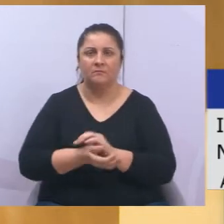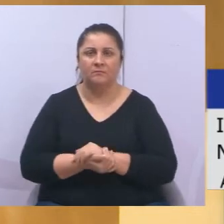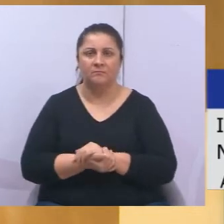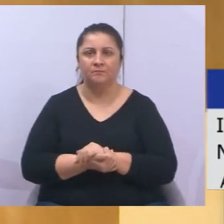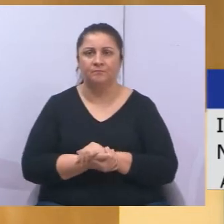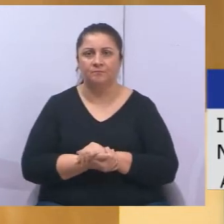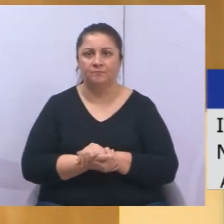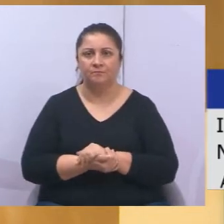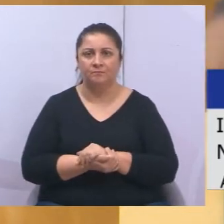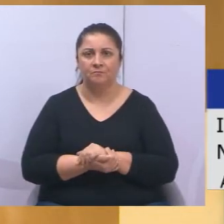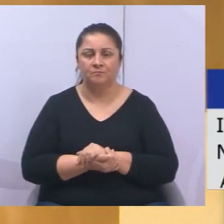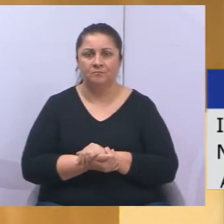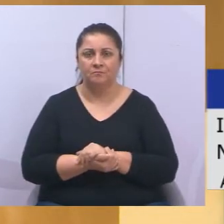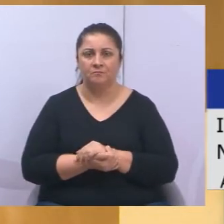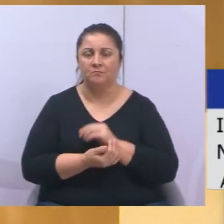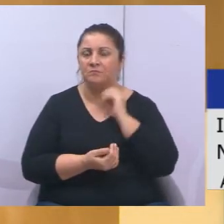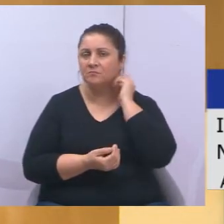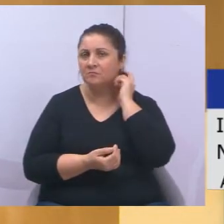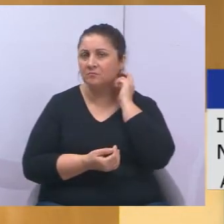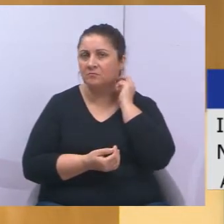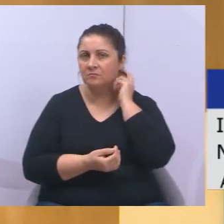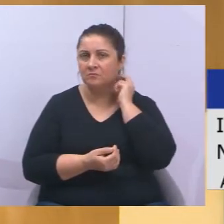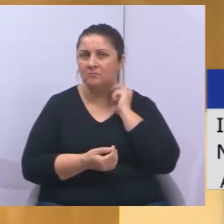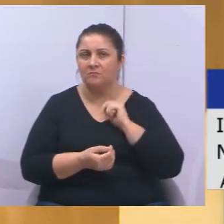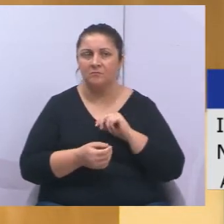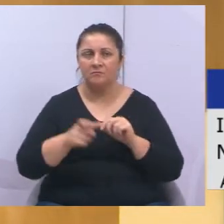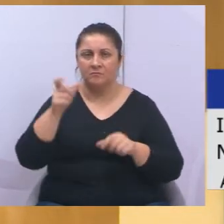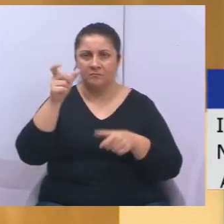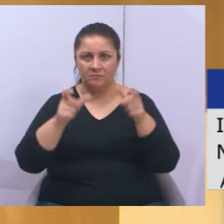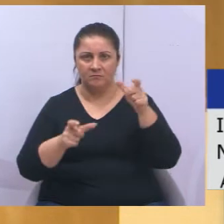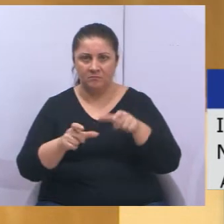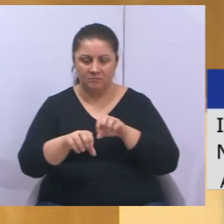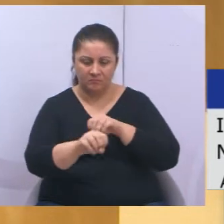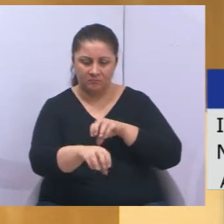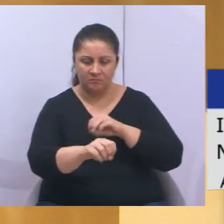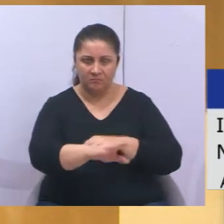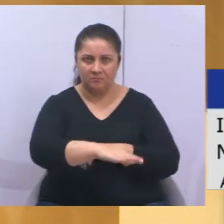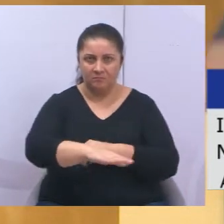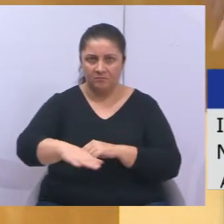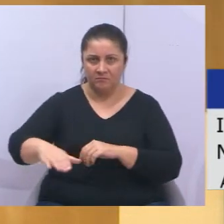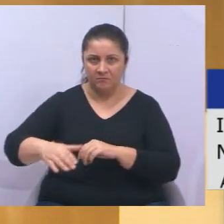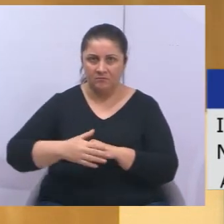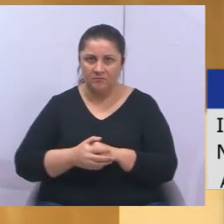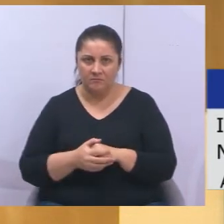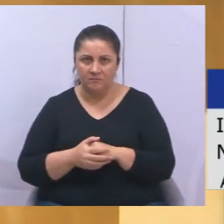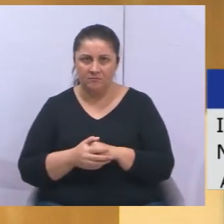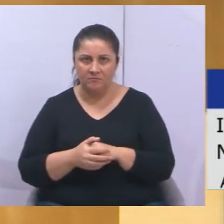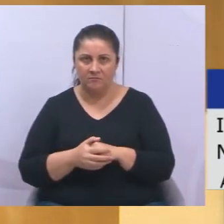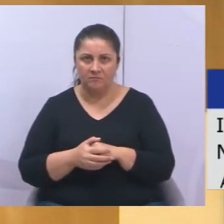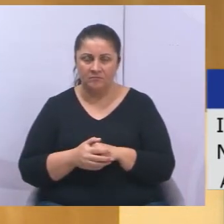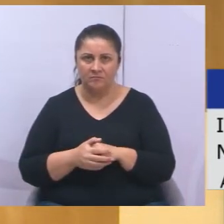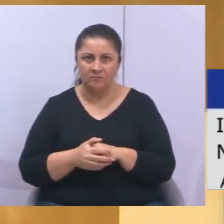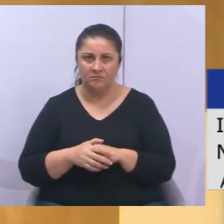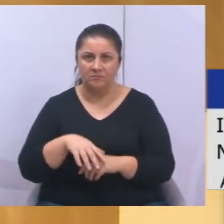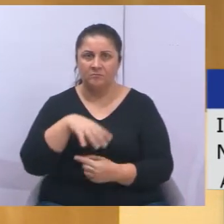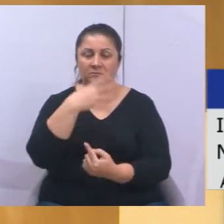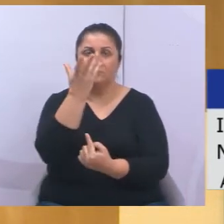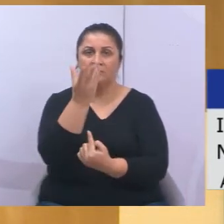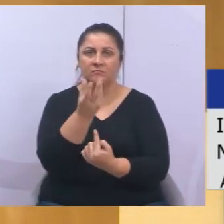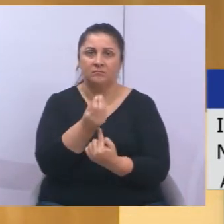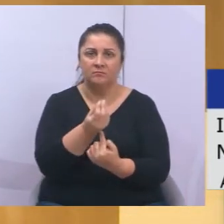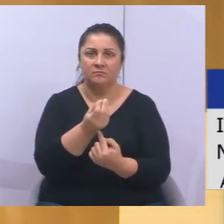essa? Essas pessoas que aliciam nossas crianças, a maior obra de